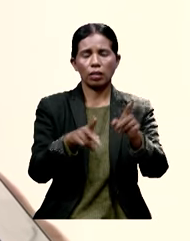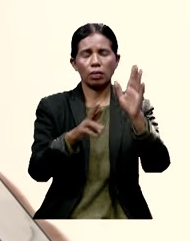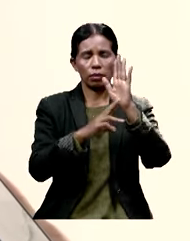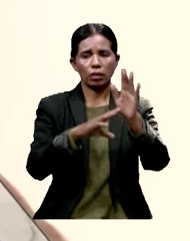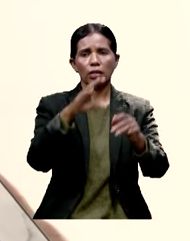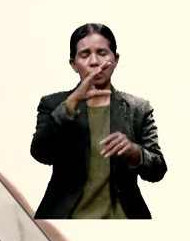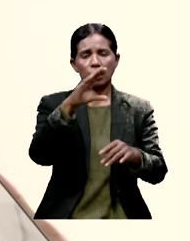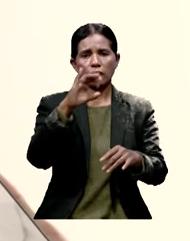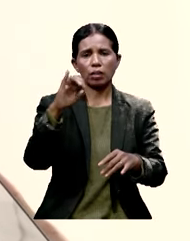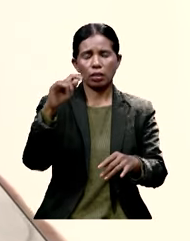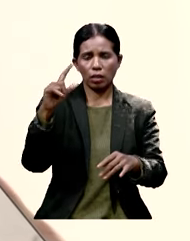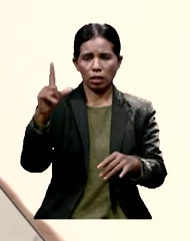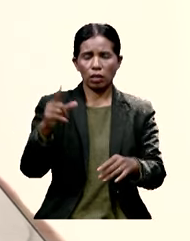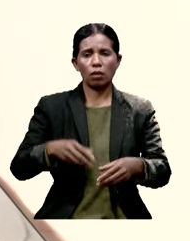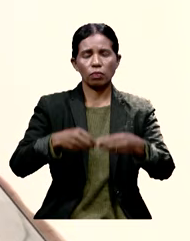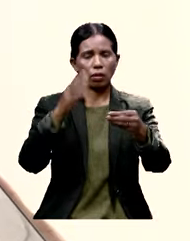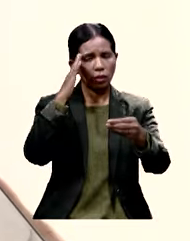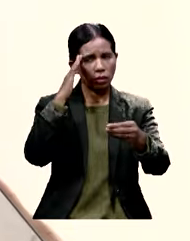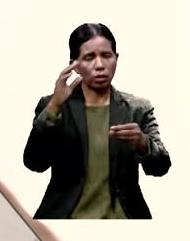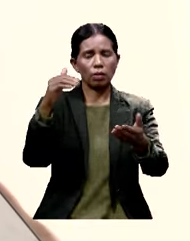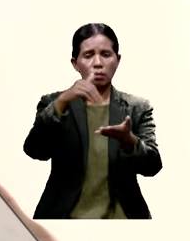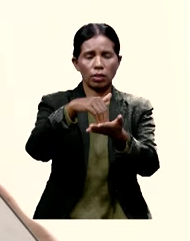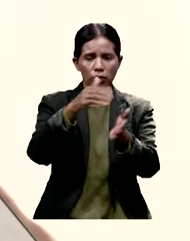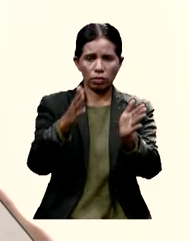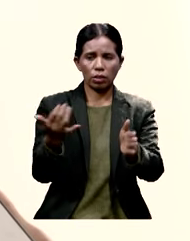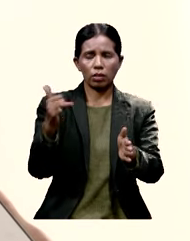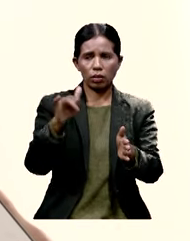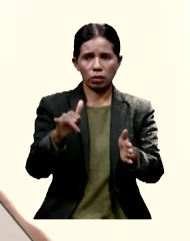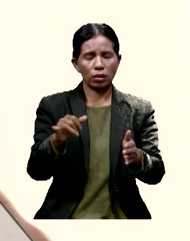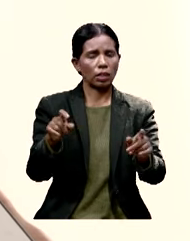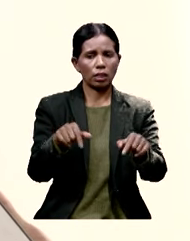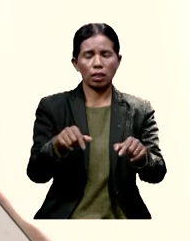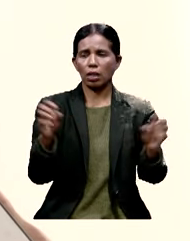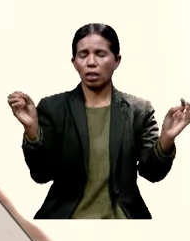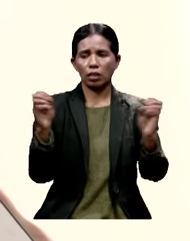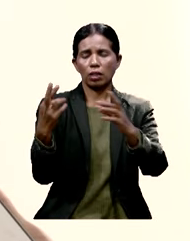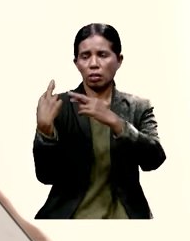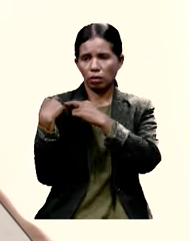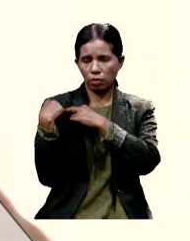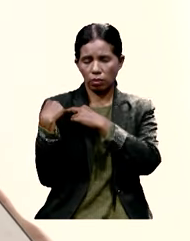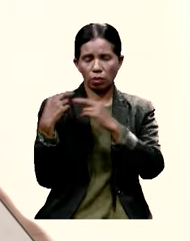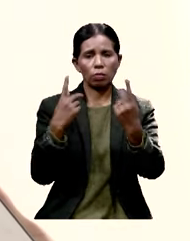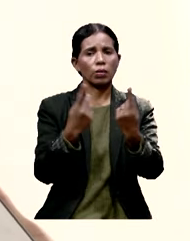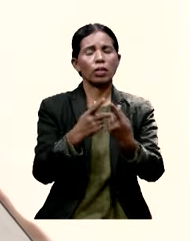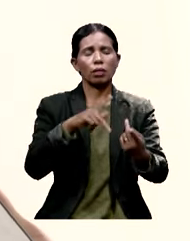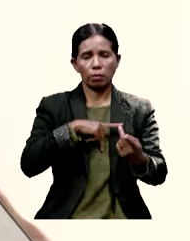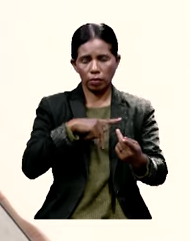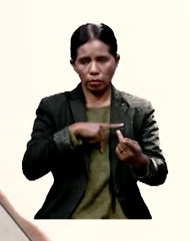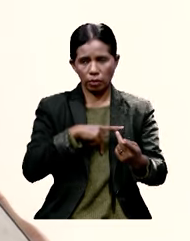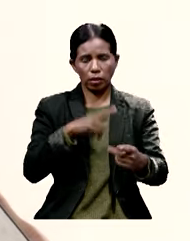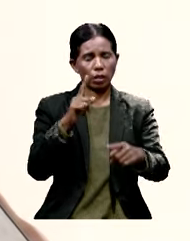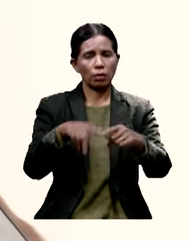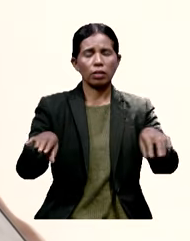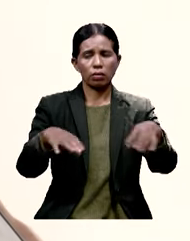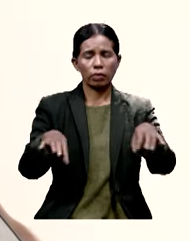Comércio foi ano em Roma, mos ouvem bem estudantes sire que tá aqui. E também lá os de ter responsabilidade do setor privado lá pelo serviço, mas